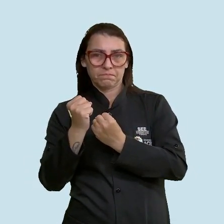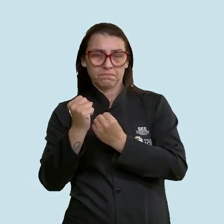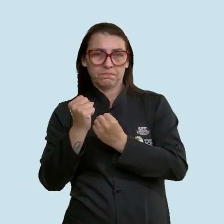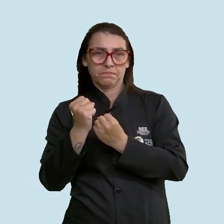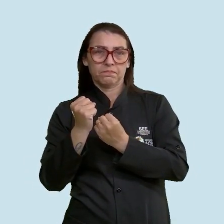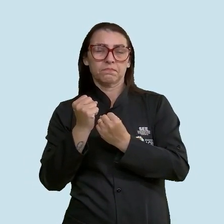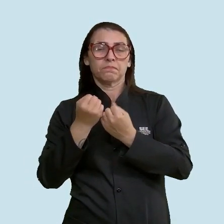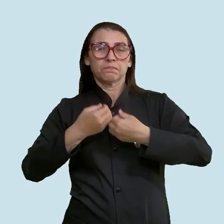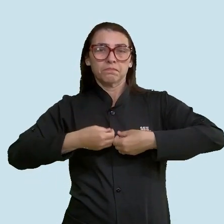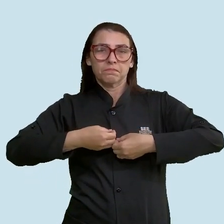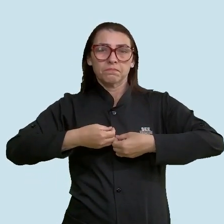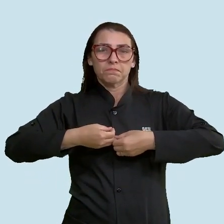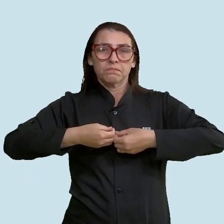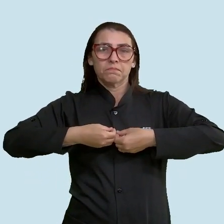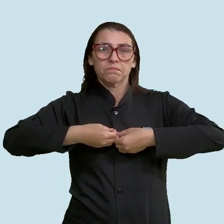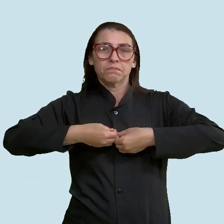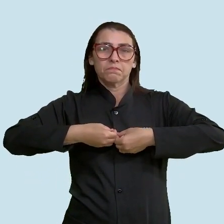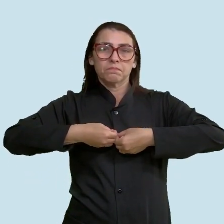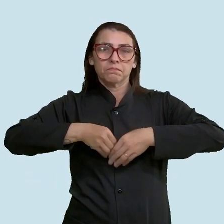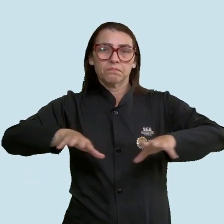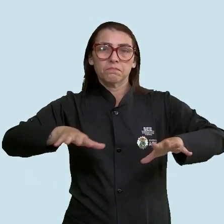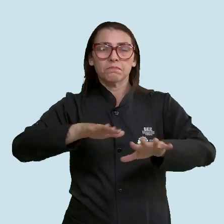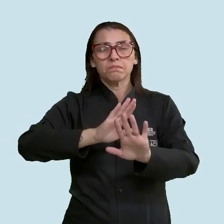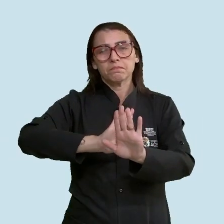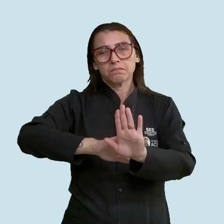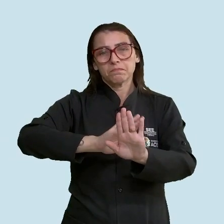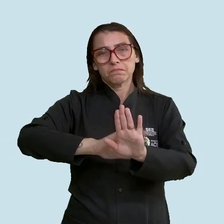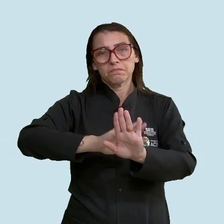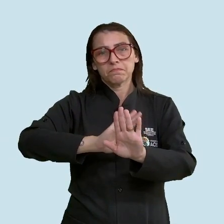em transmitir ideologias, seja